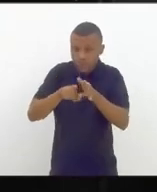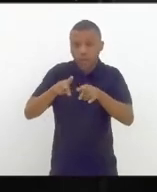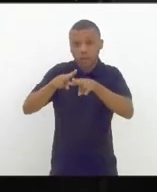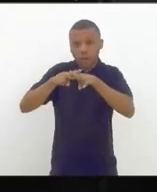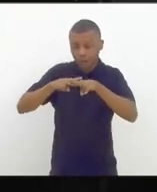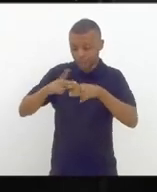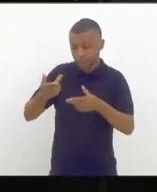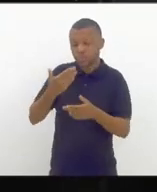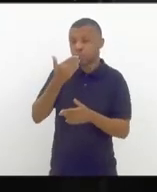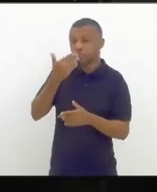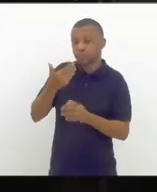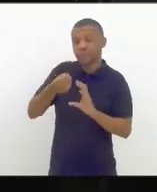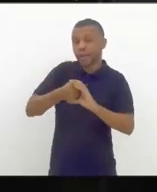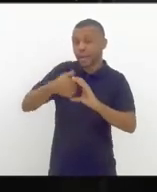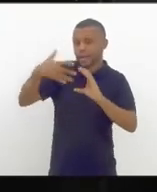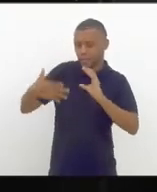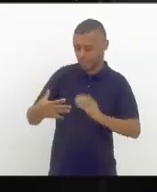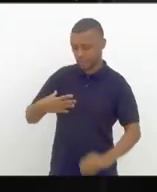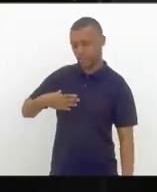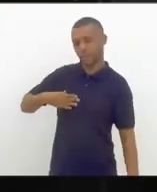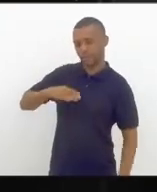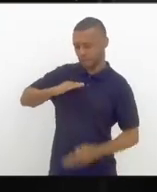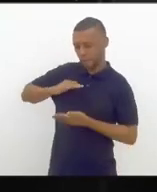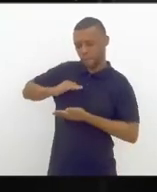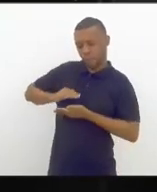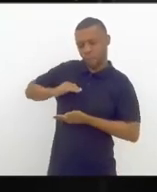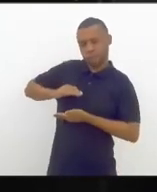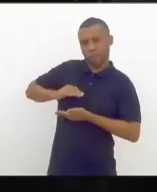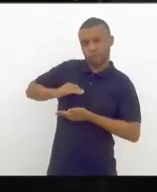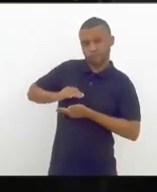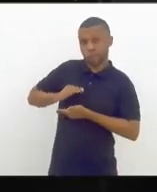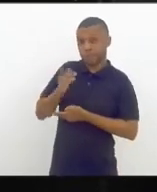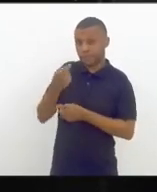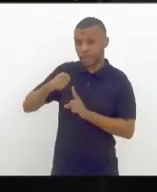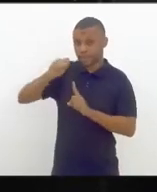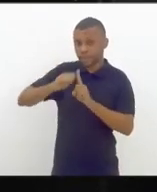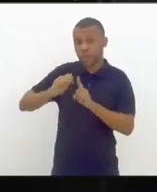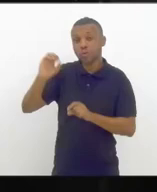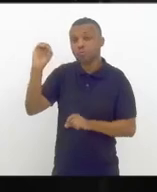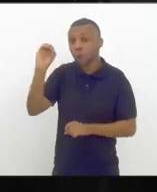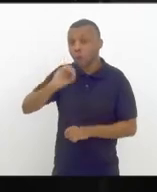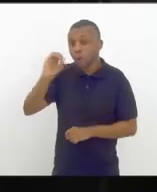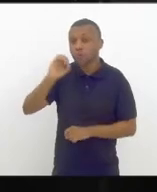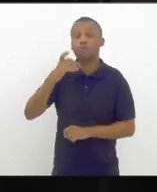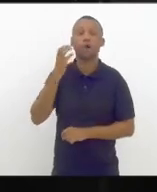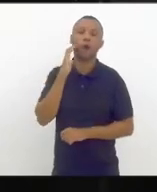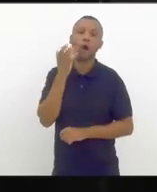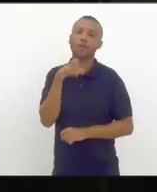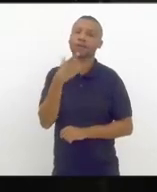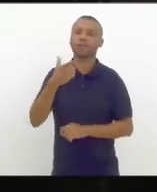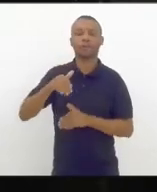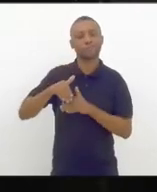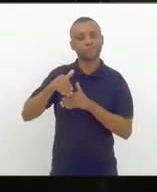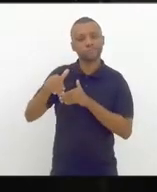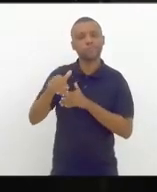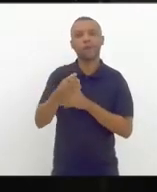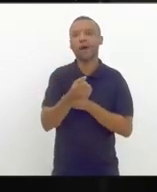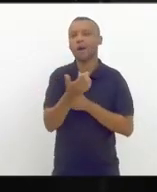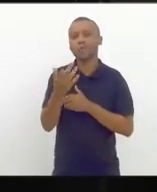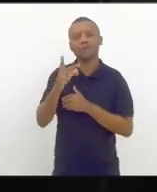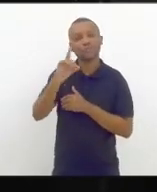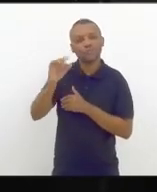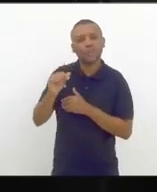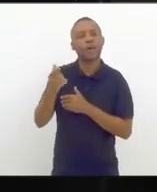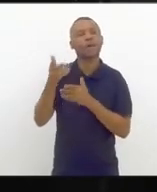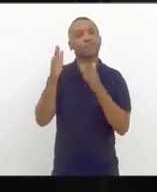densidade da mama então eu quero fazer nesse mês de Outubro Rosa estarei aqui em alguns dias frisando e trazendo